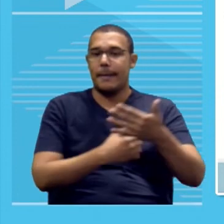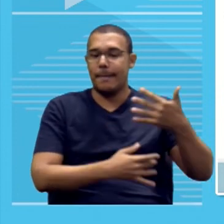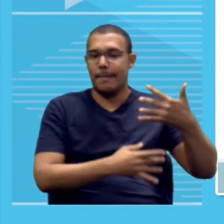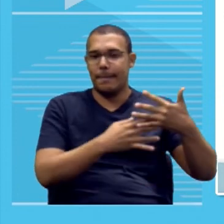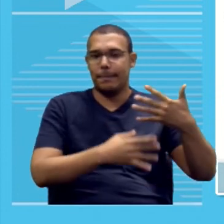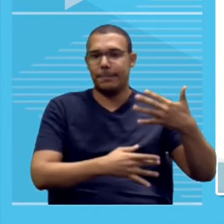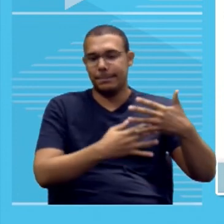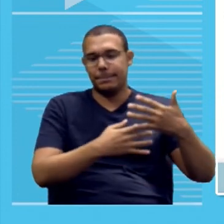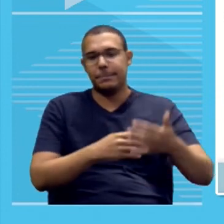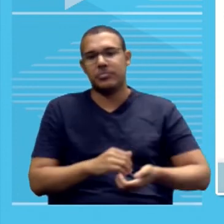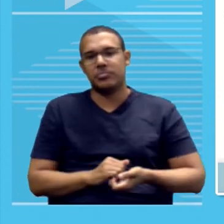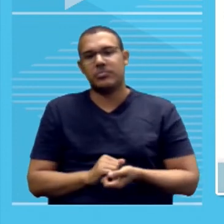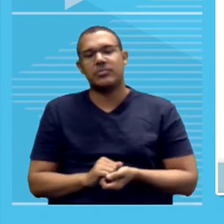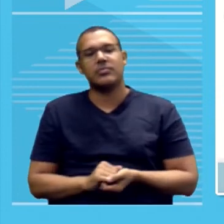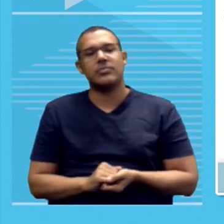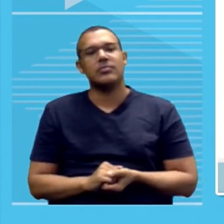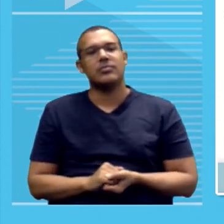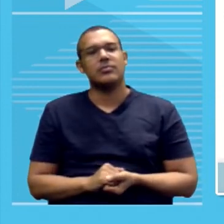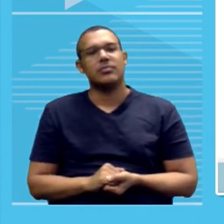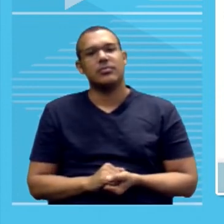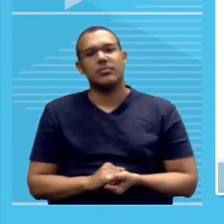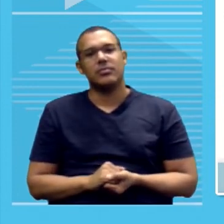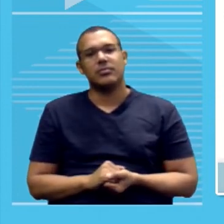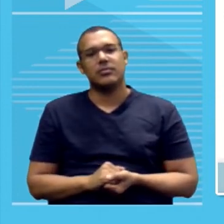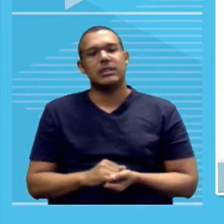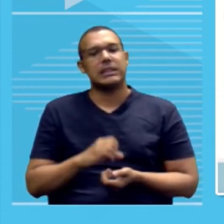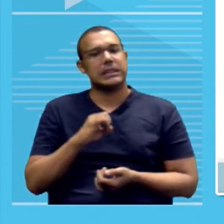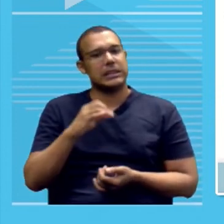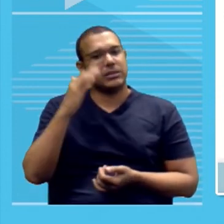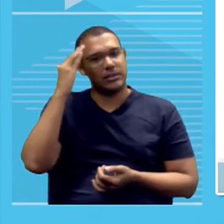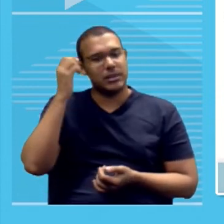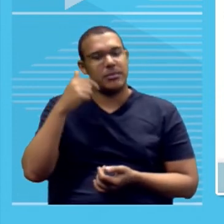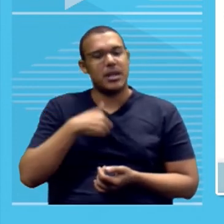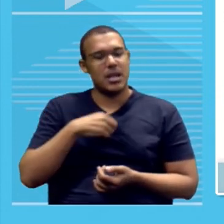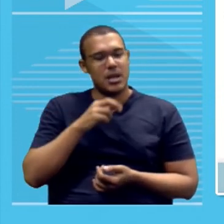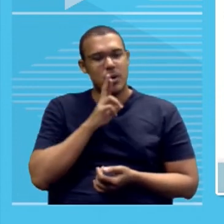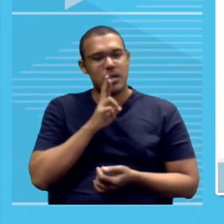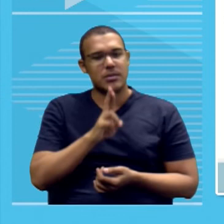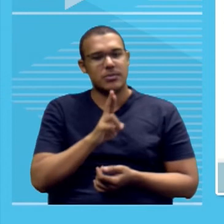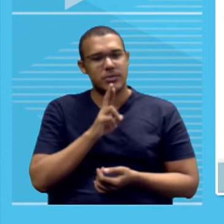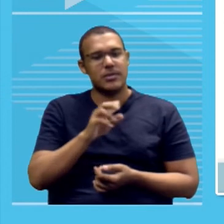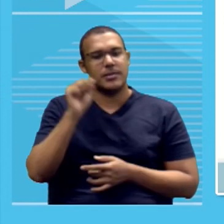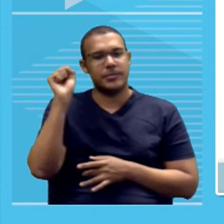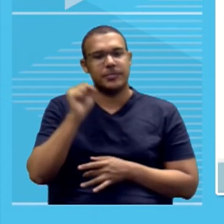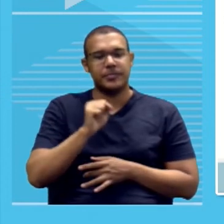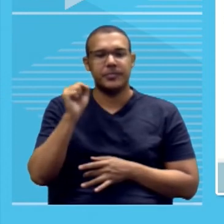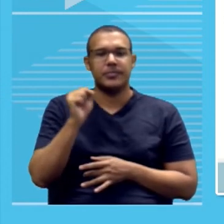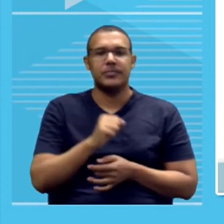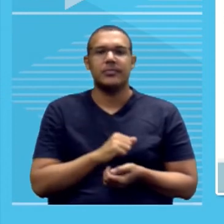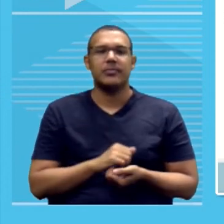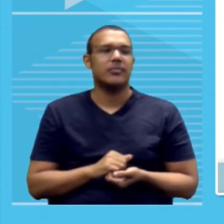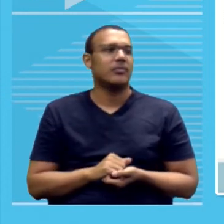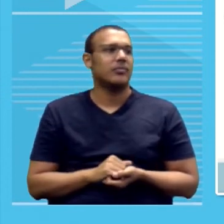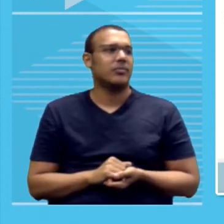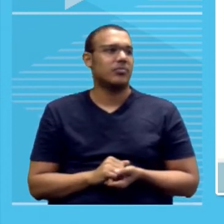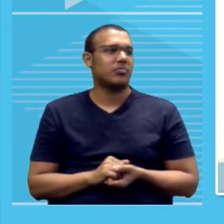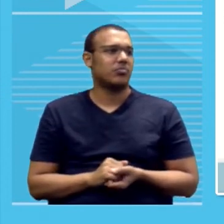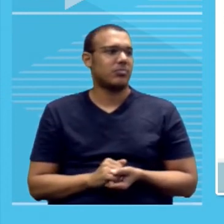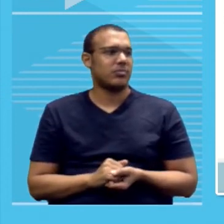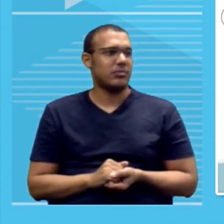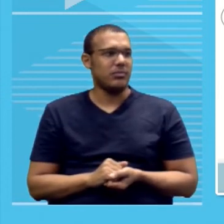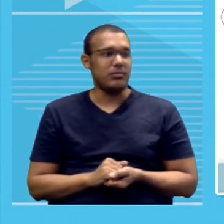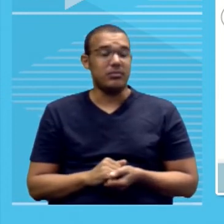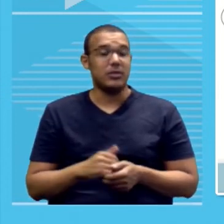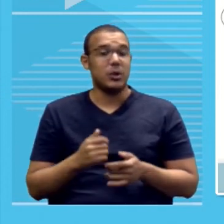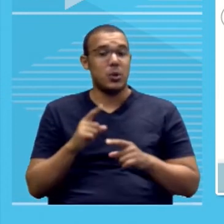perguntar. A gente está aqui mesmo para tirar as dúvidas, certo? Se eu souber, eu juro que eu respondo. Ok? E aí